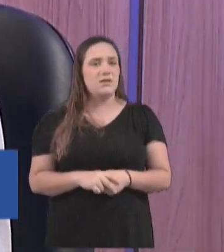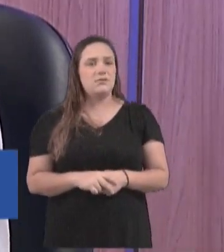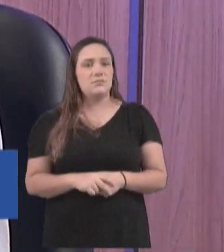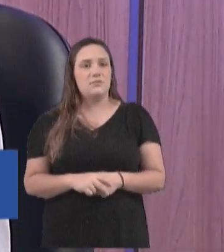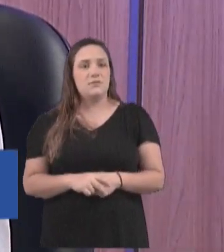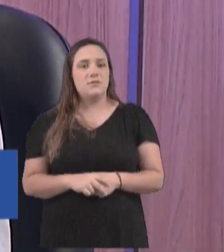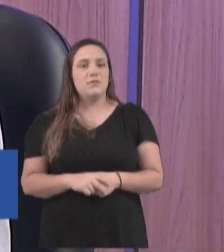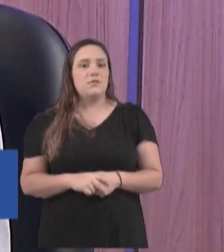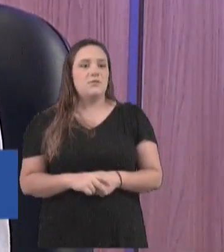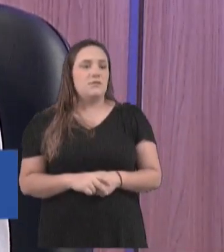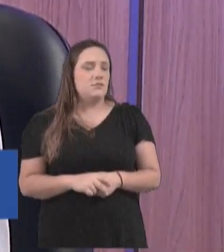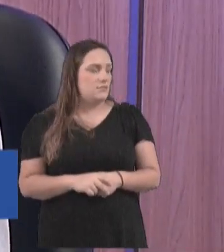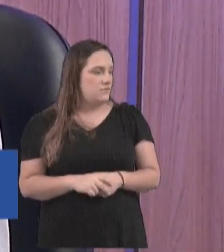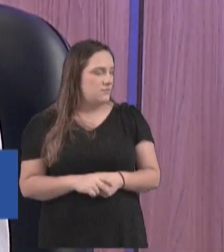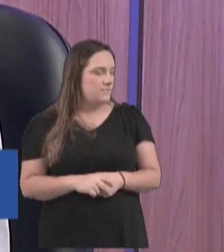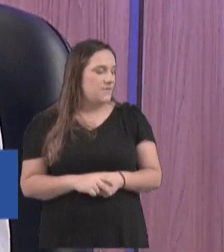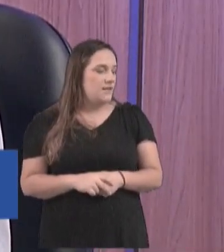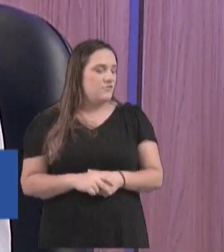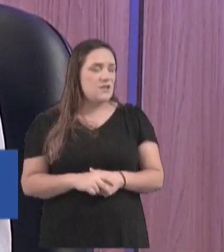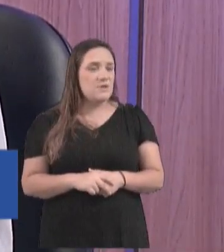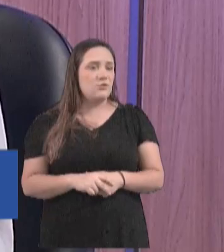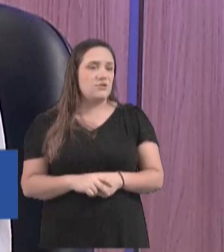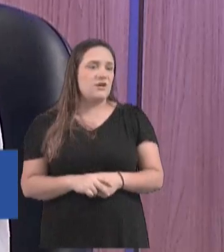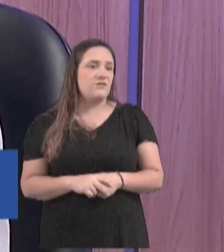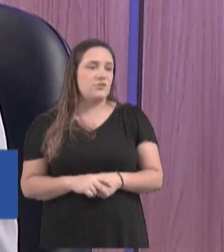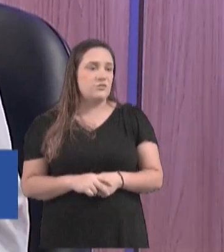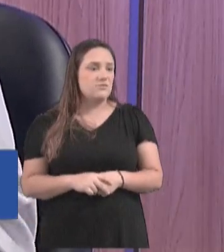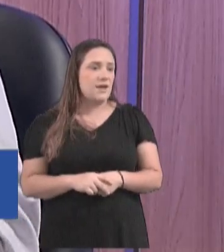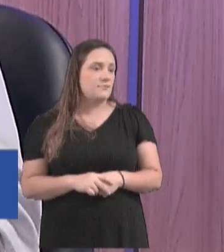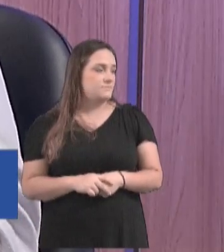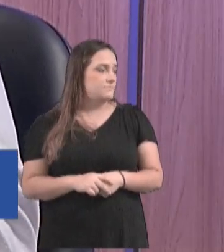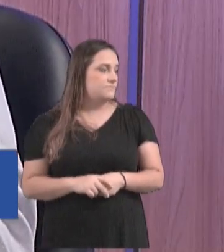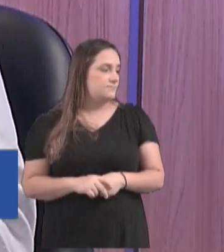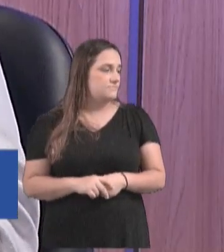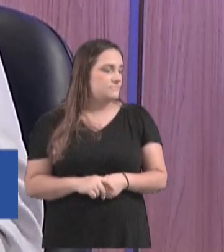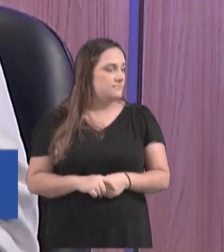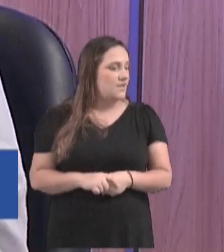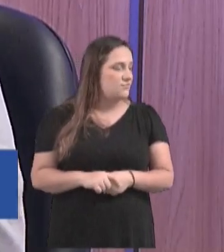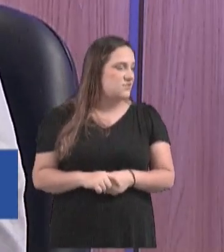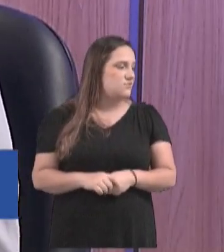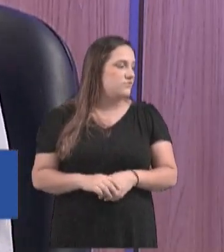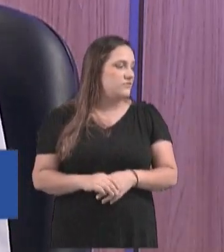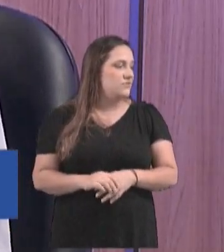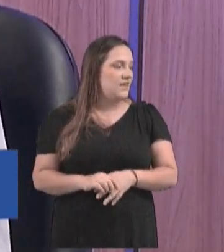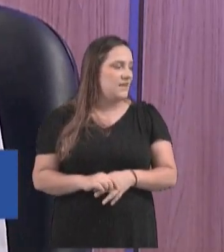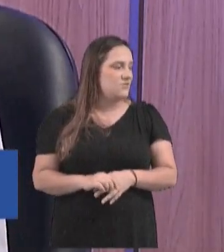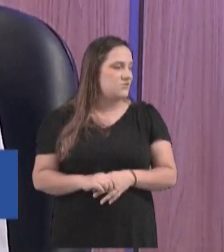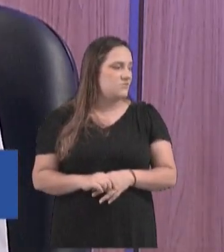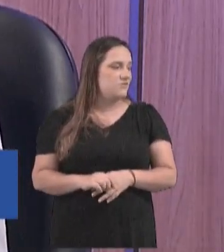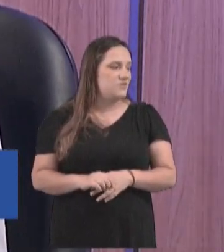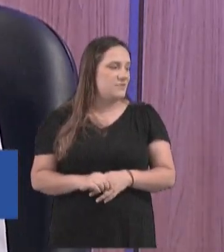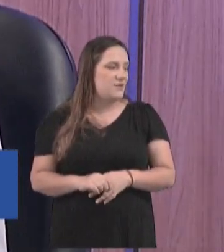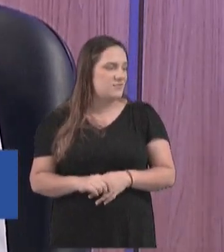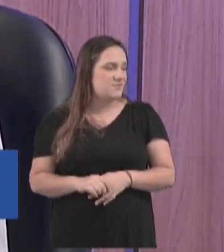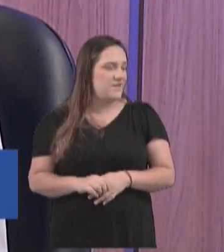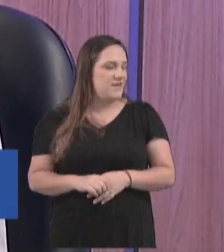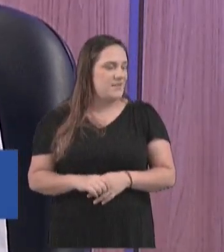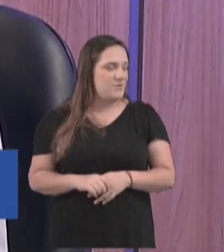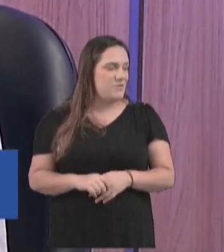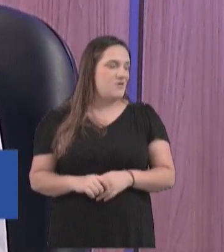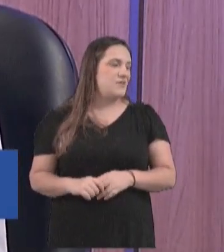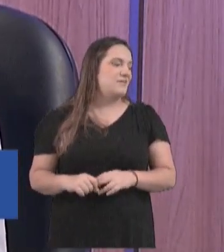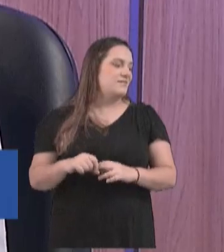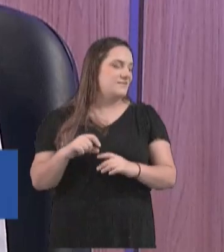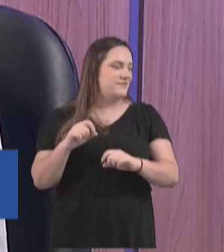água, e inclusive um trabalho até manual desses servidores que precisam ir a campo. E achei interessante a fala dele também, dessa busca que a